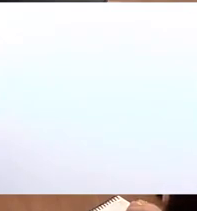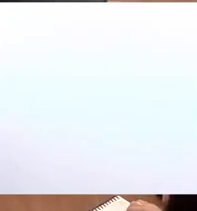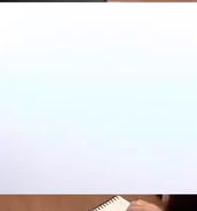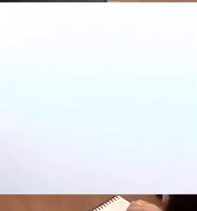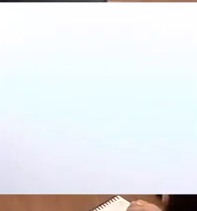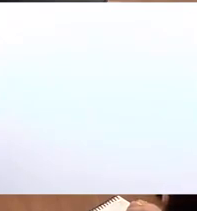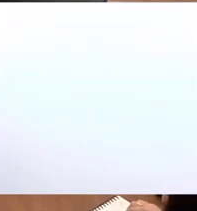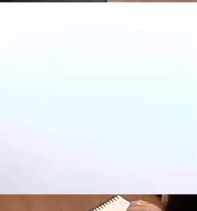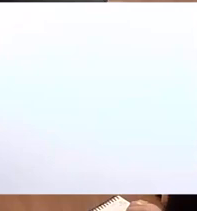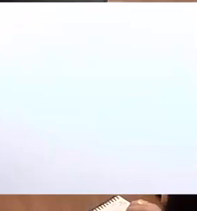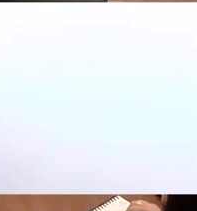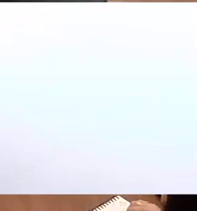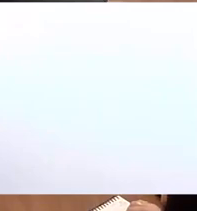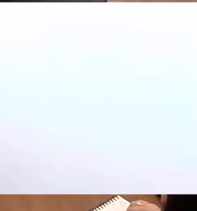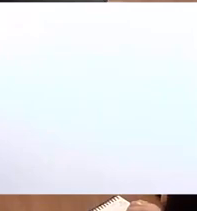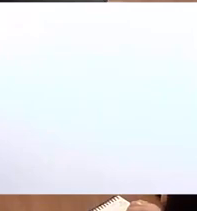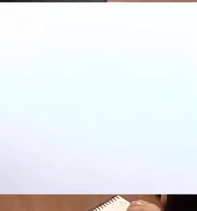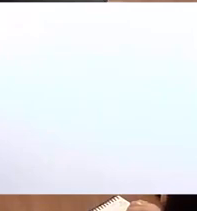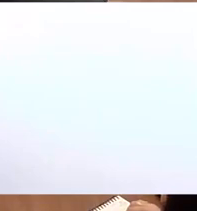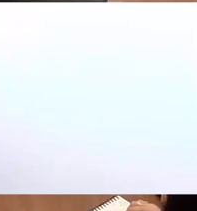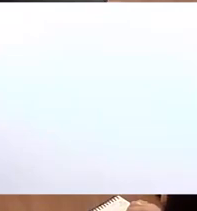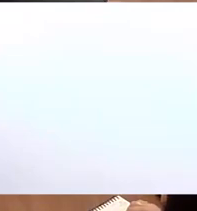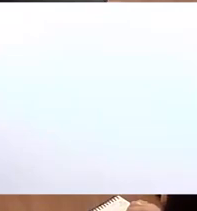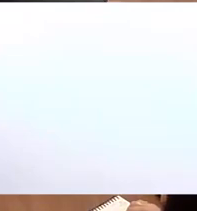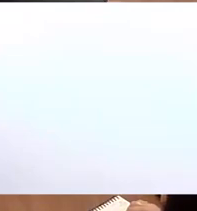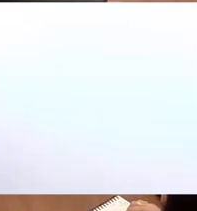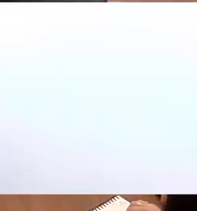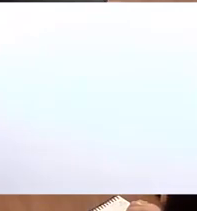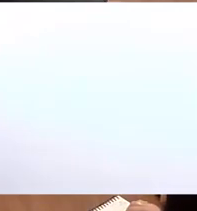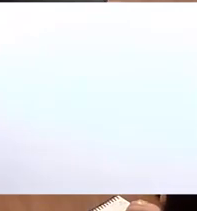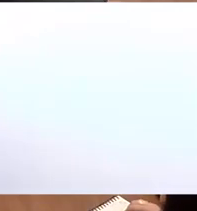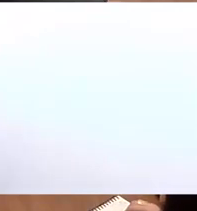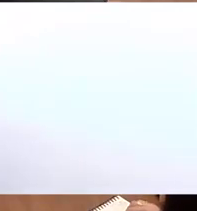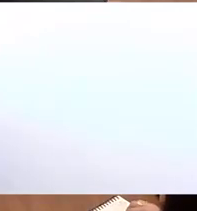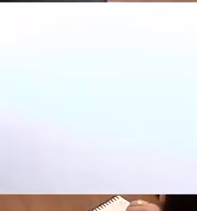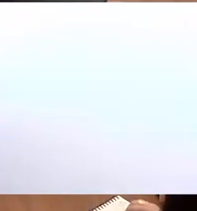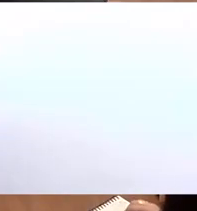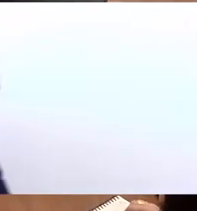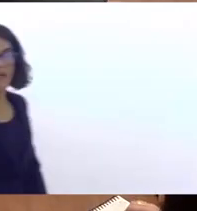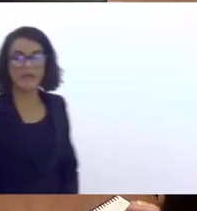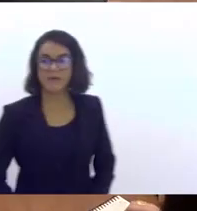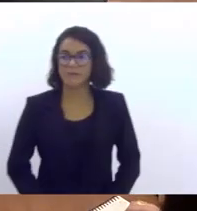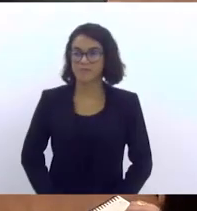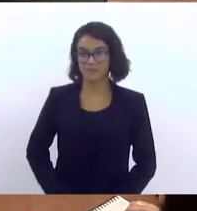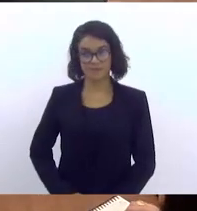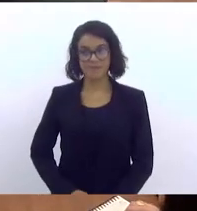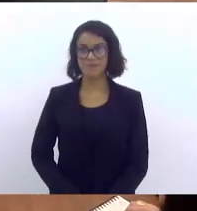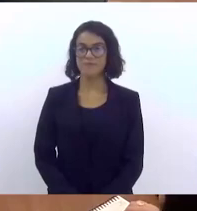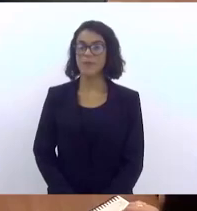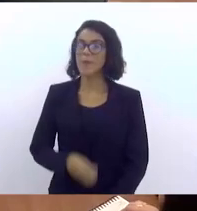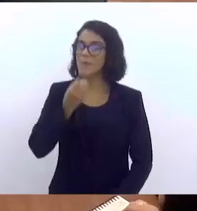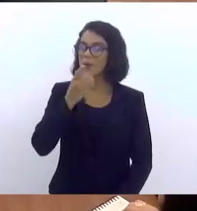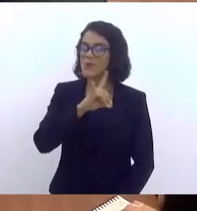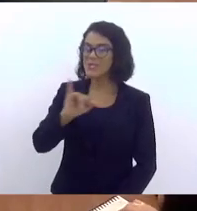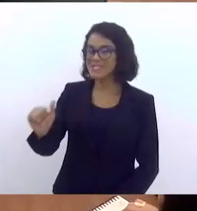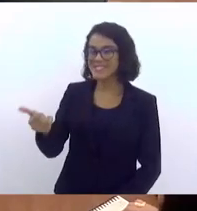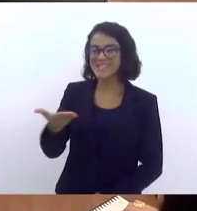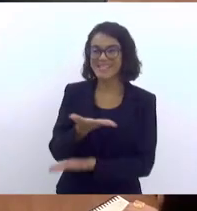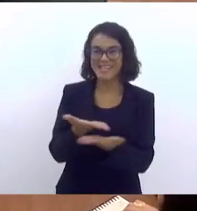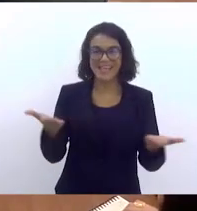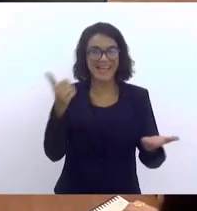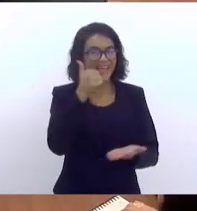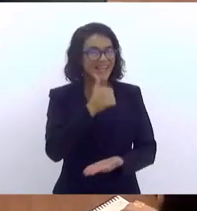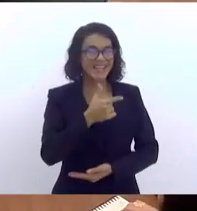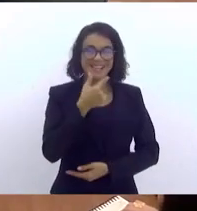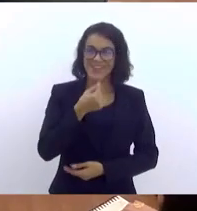presidenta agora muito bem e colocaram aqui no centro gente perigo hein Bom dia a todos todas